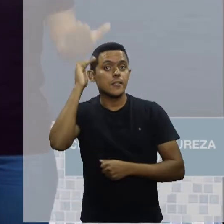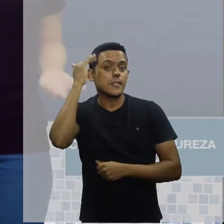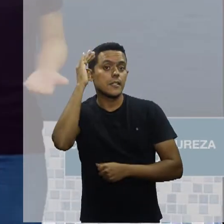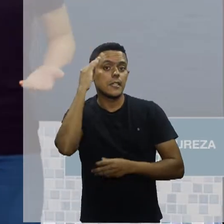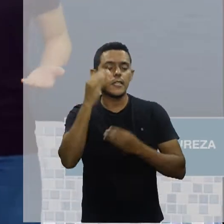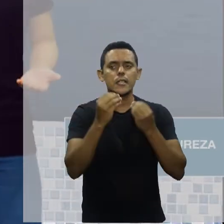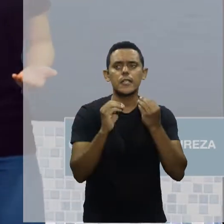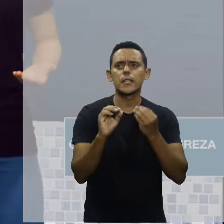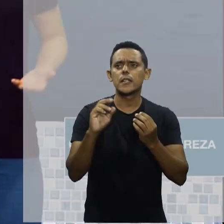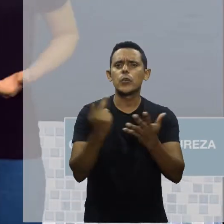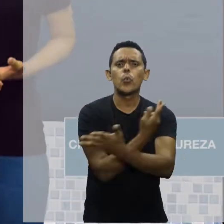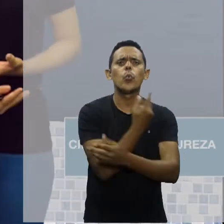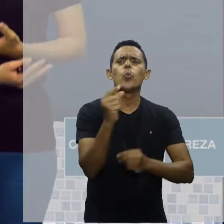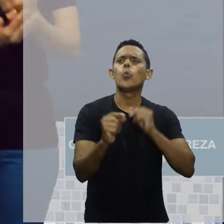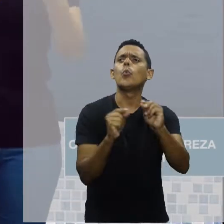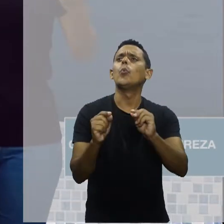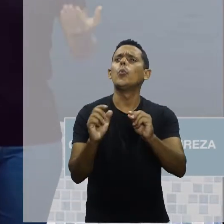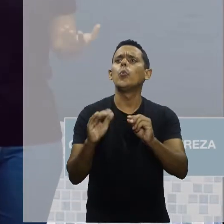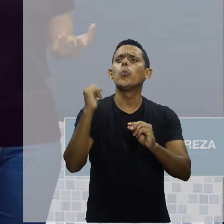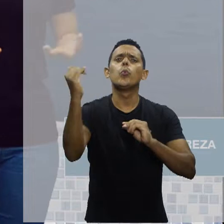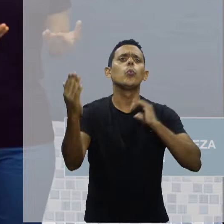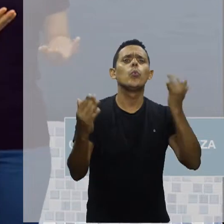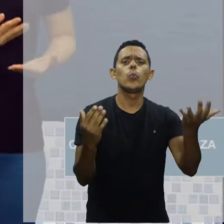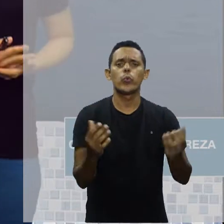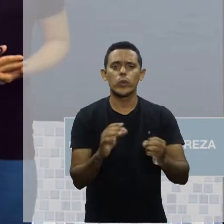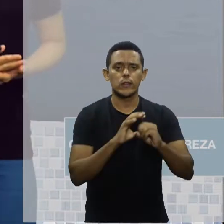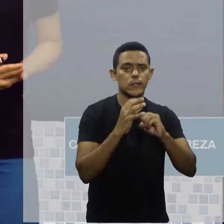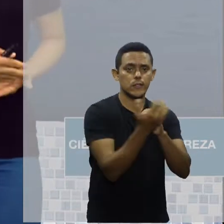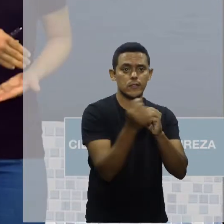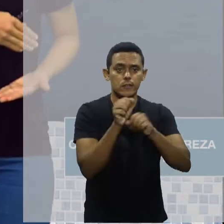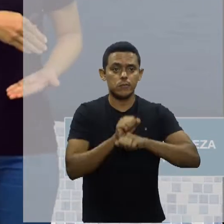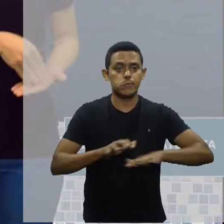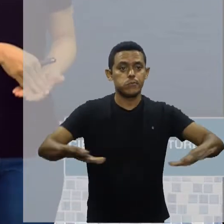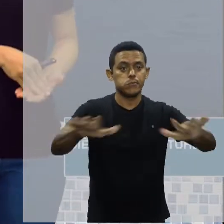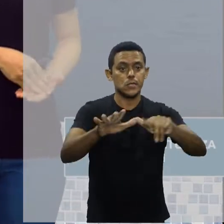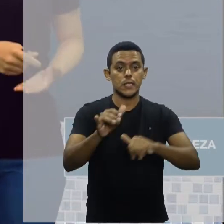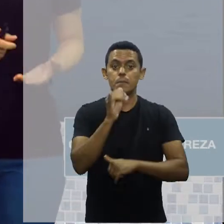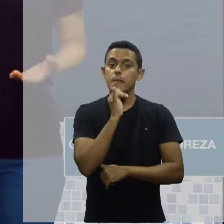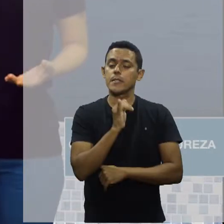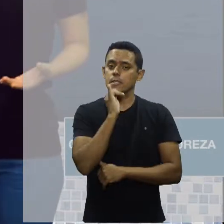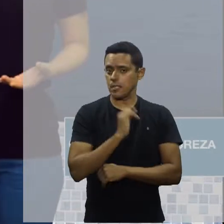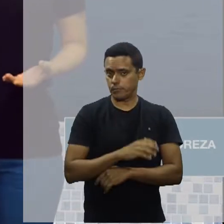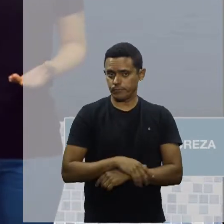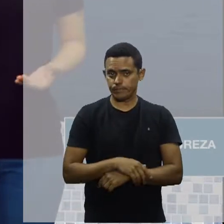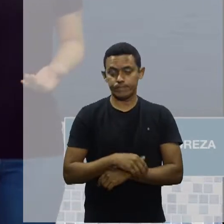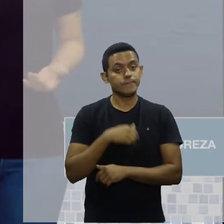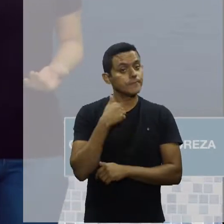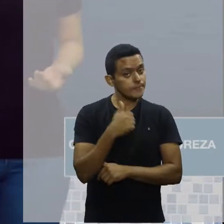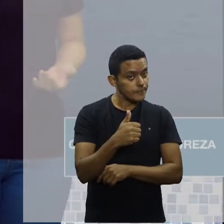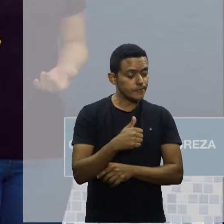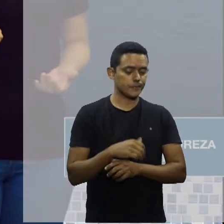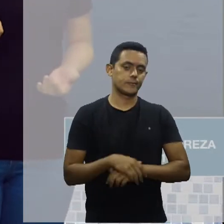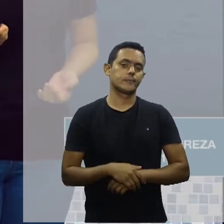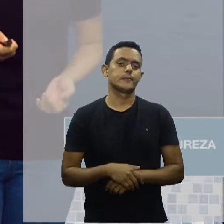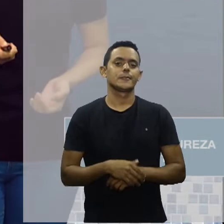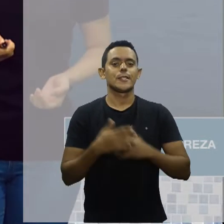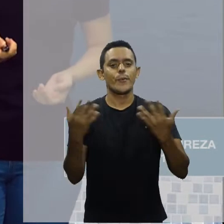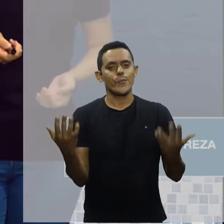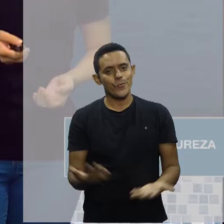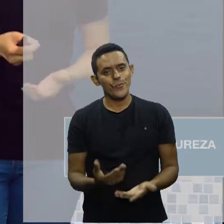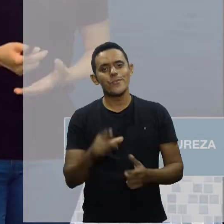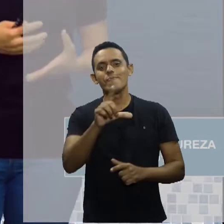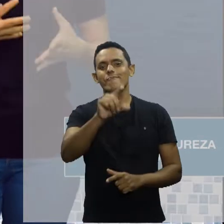a pandemia, sobre tudo isso que a gente está passando nesse momento. Então, a aula,